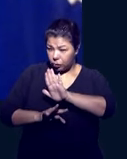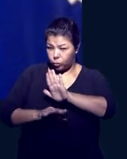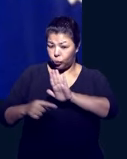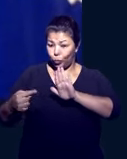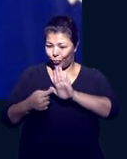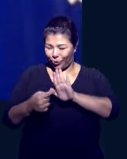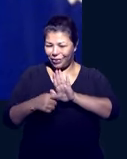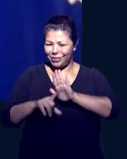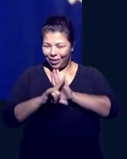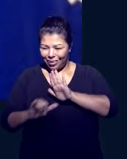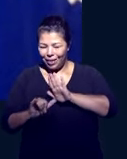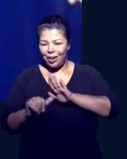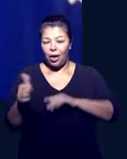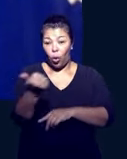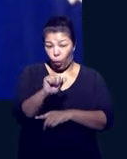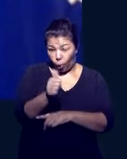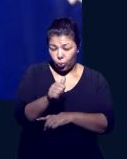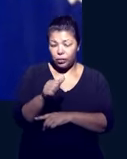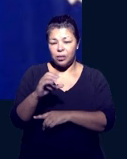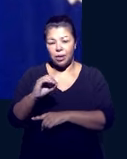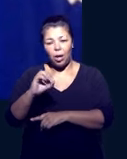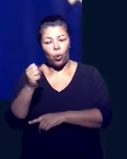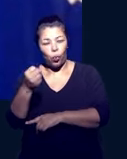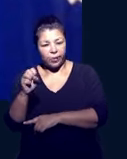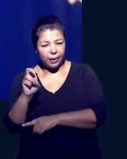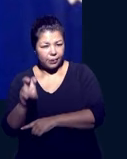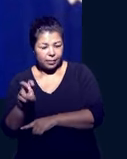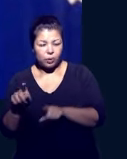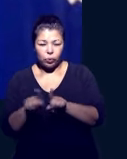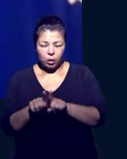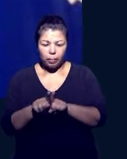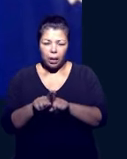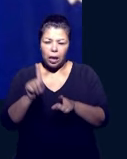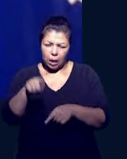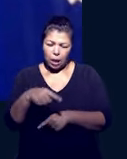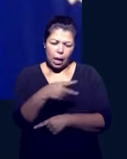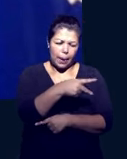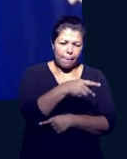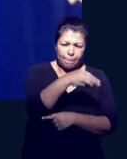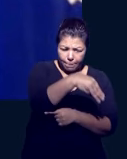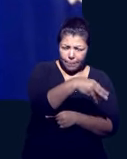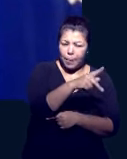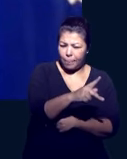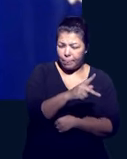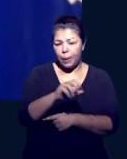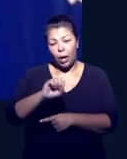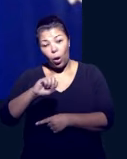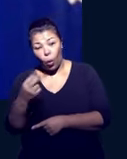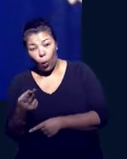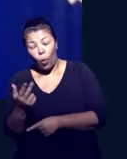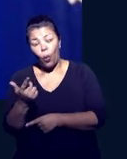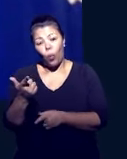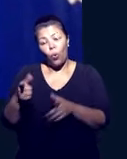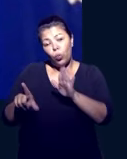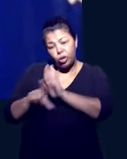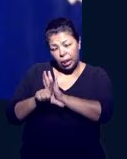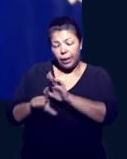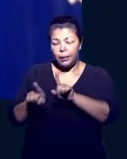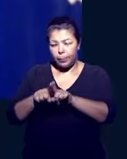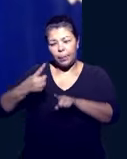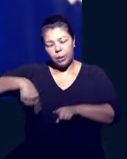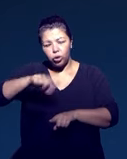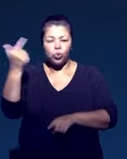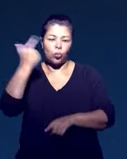eh seja a guisa de projeto de lei seja de medida provisória chegar ao Senado Federal para que a gente possa fazer o debate